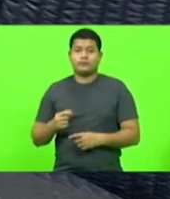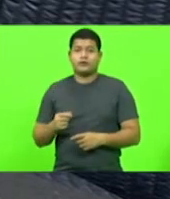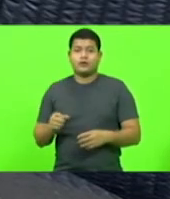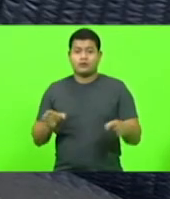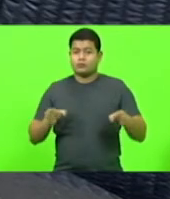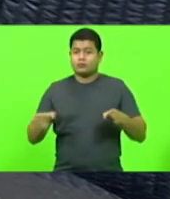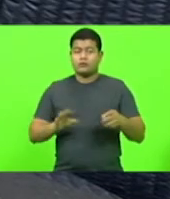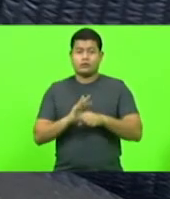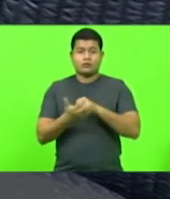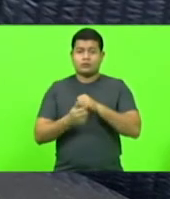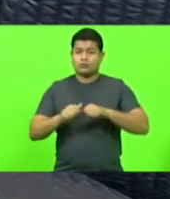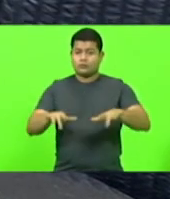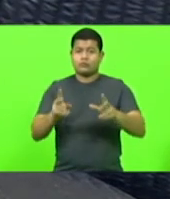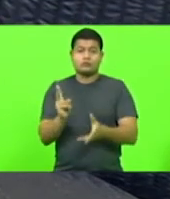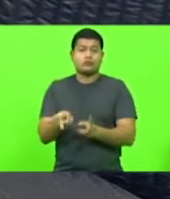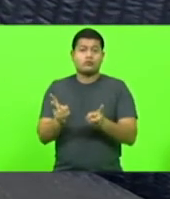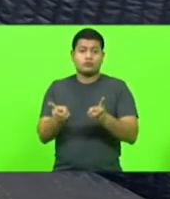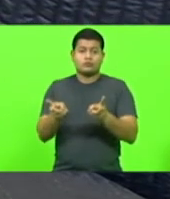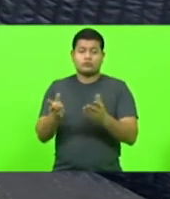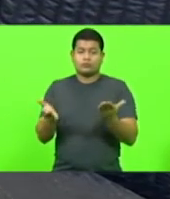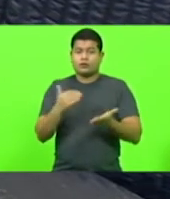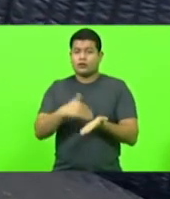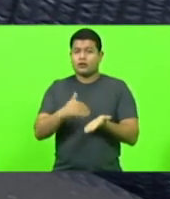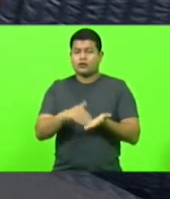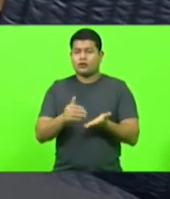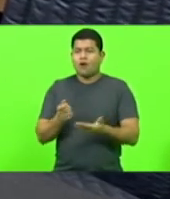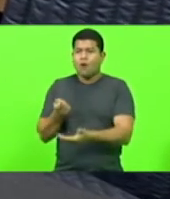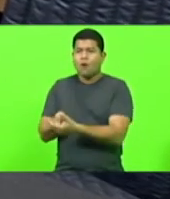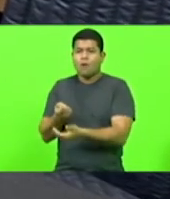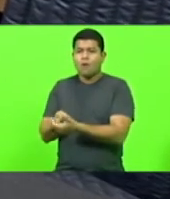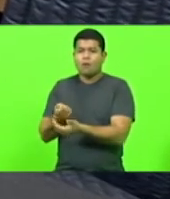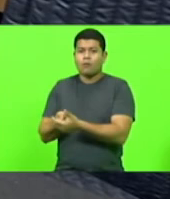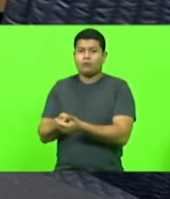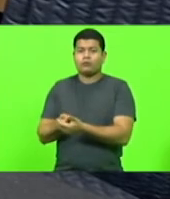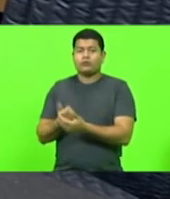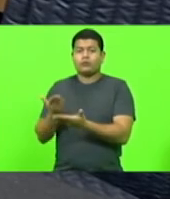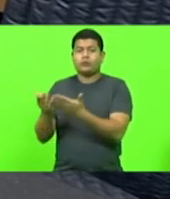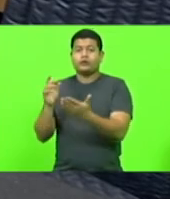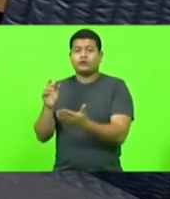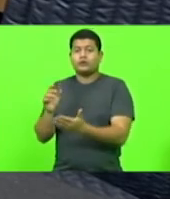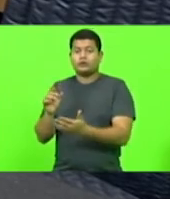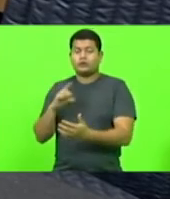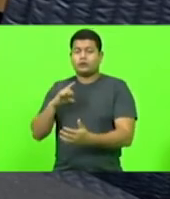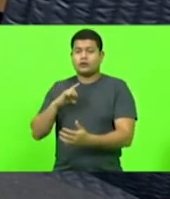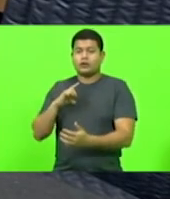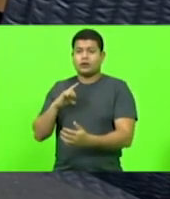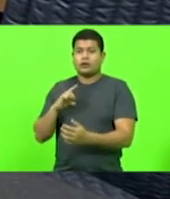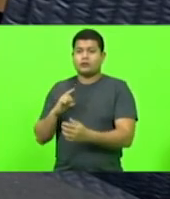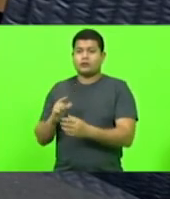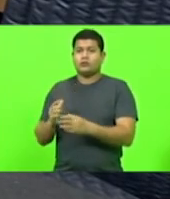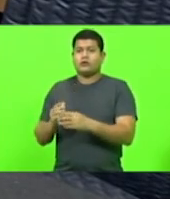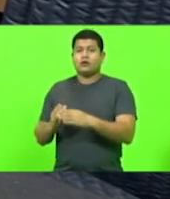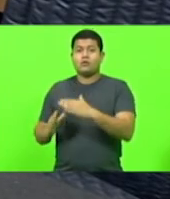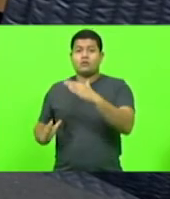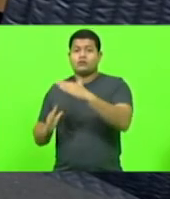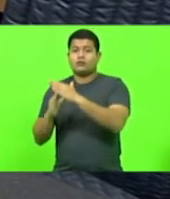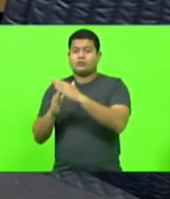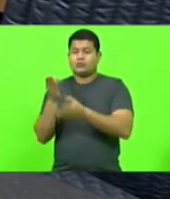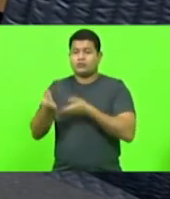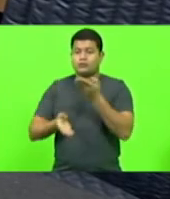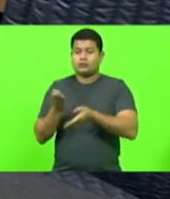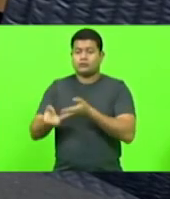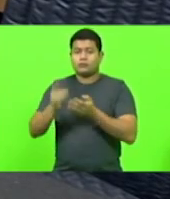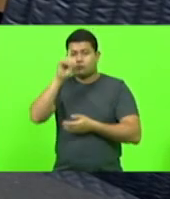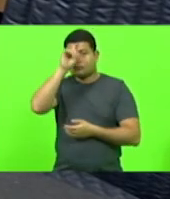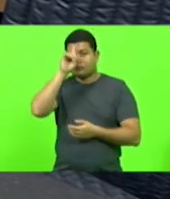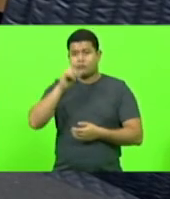pandemia a secretaria de saúde não cobra metas de atendimento dos hospitais e essa medida provisória ela